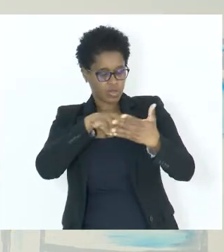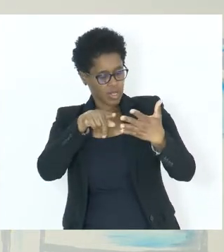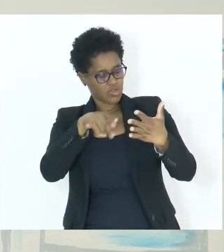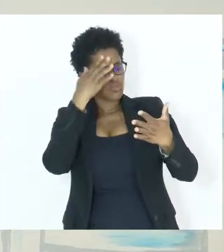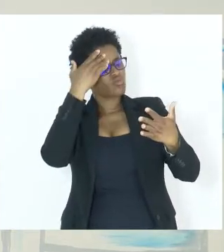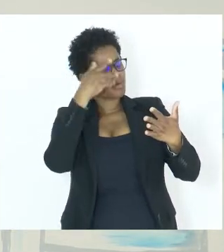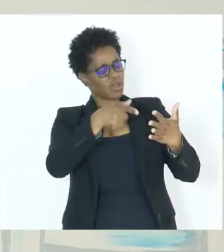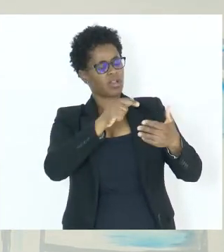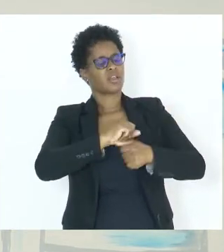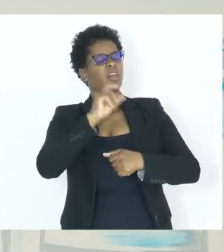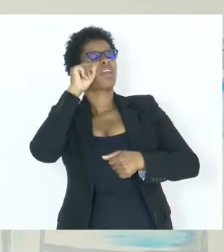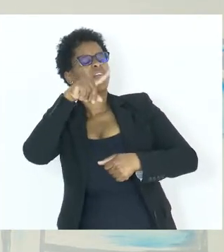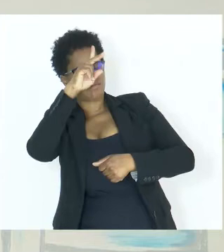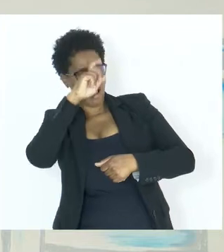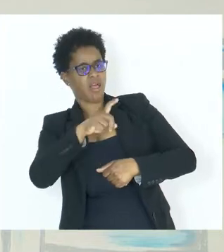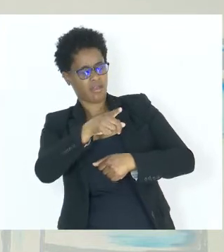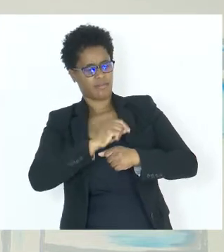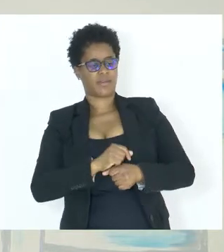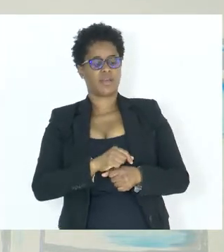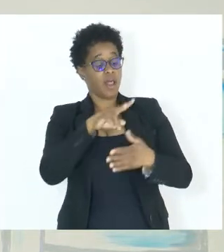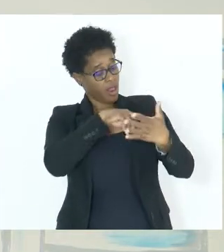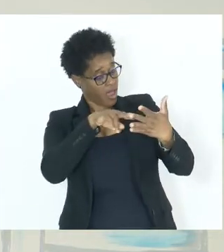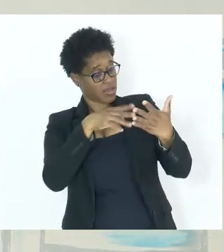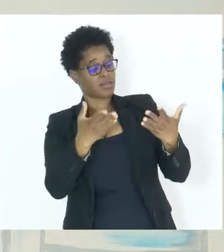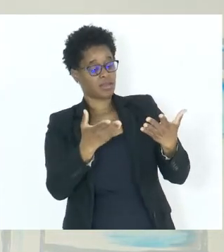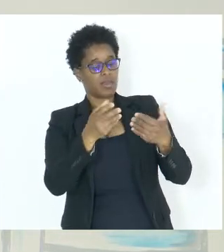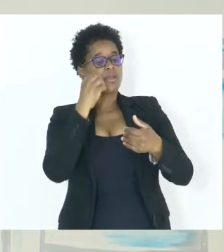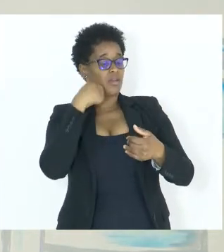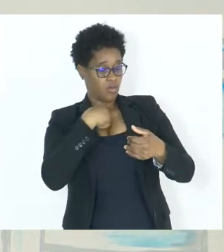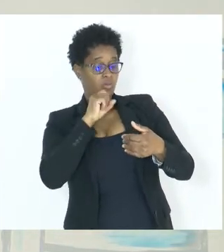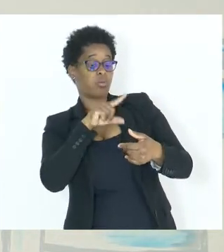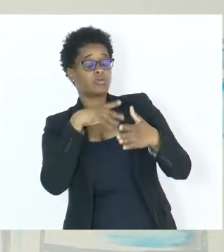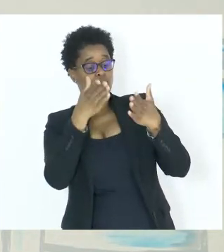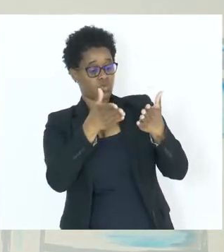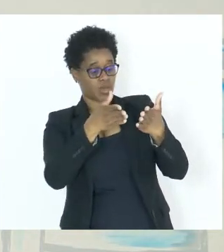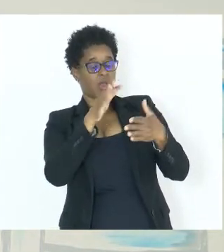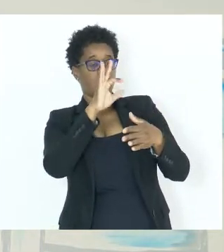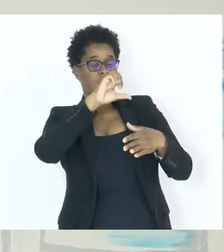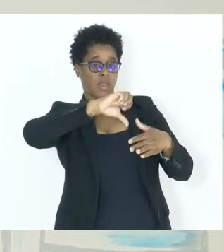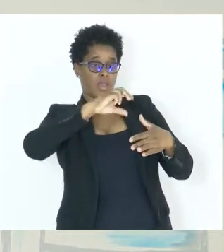número? Alguém está a lembrar? Lê-se, posso ajudar,